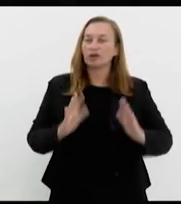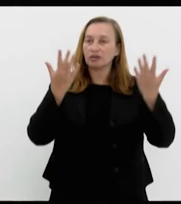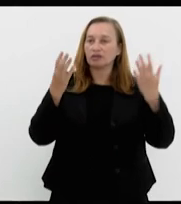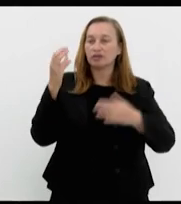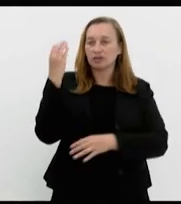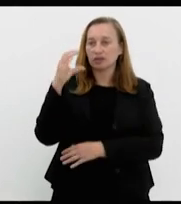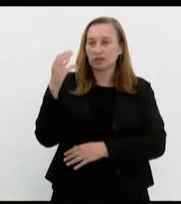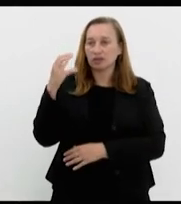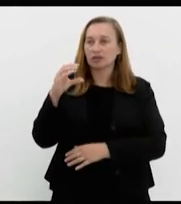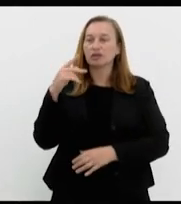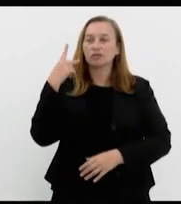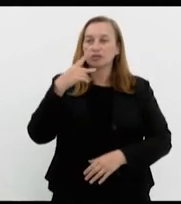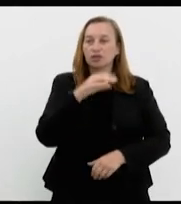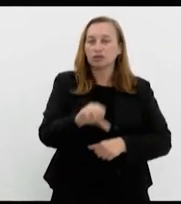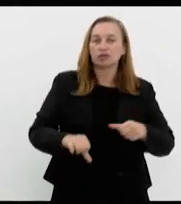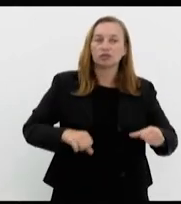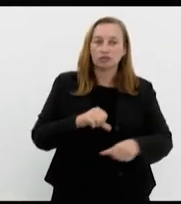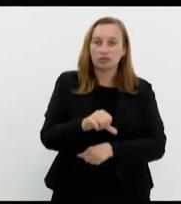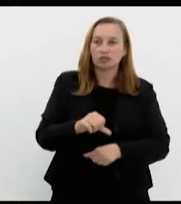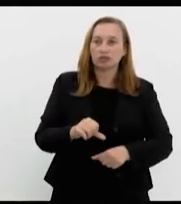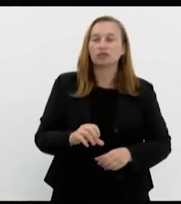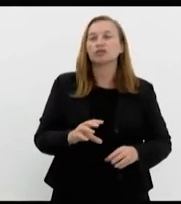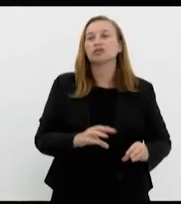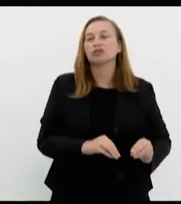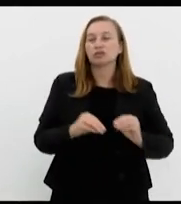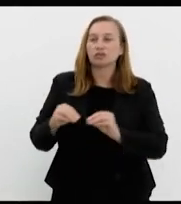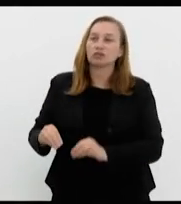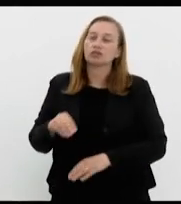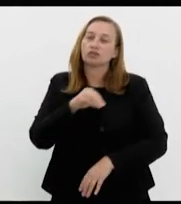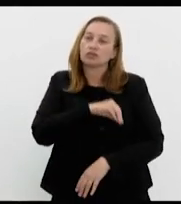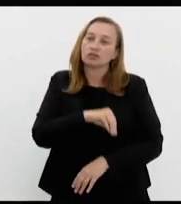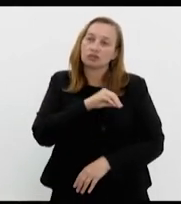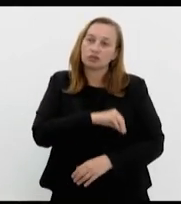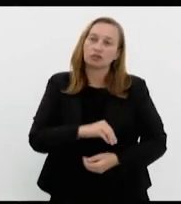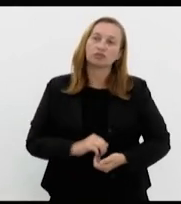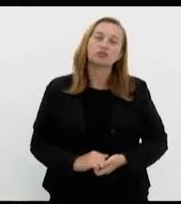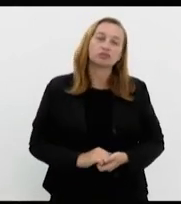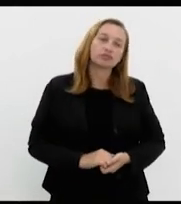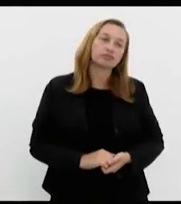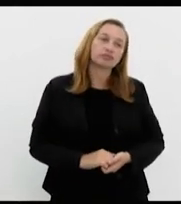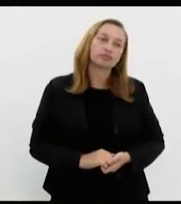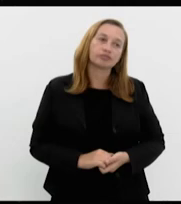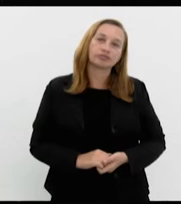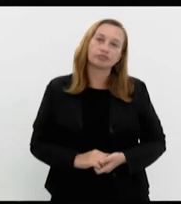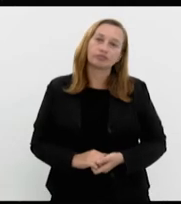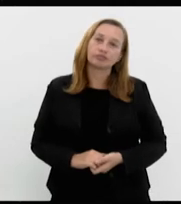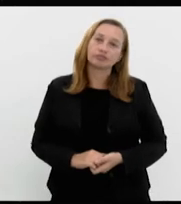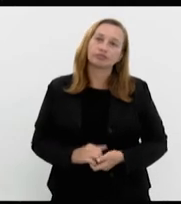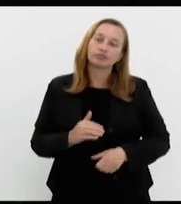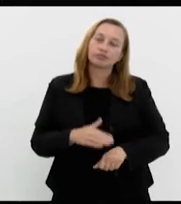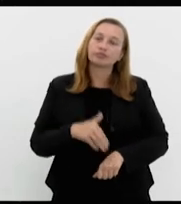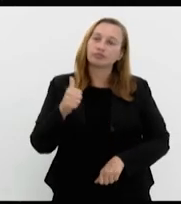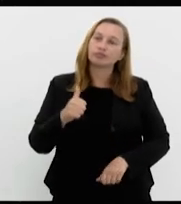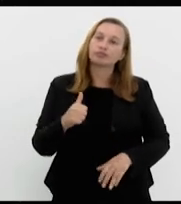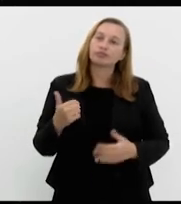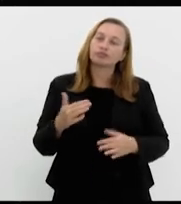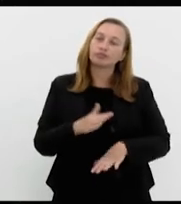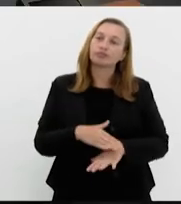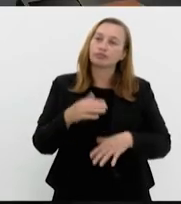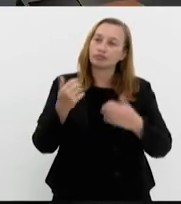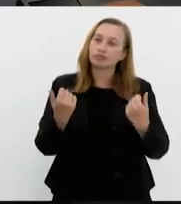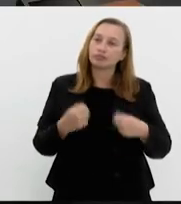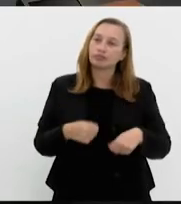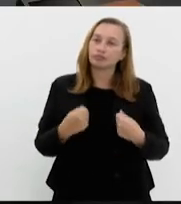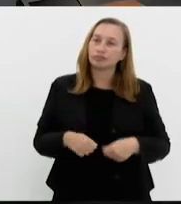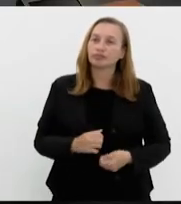transformação, de transferência de renda e de transformação e de dignidade daqueles que mais precisam.